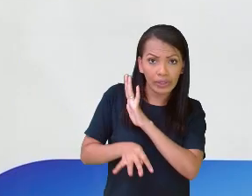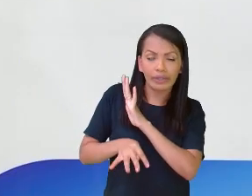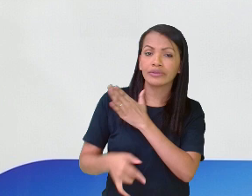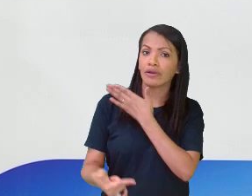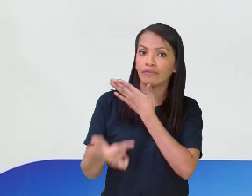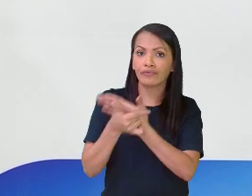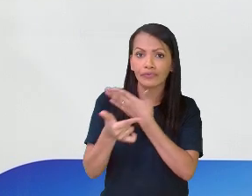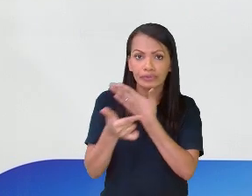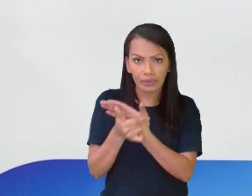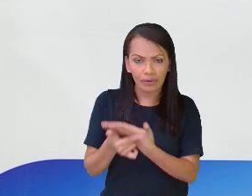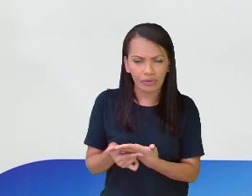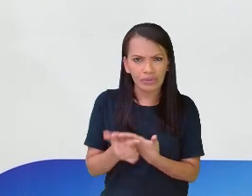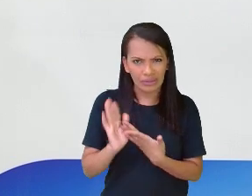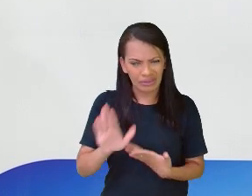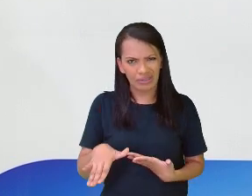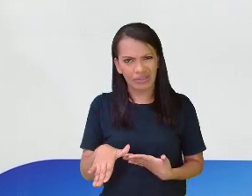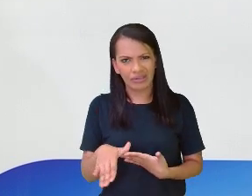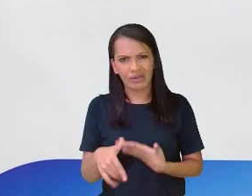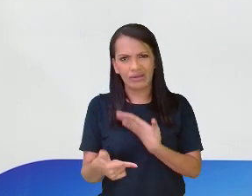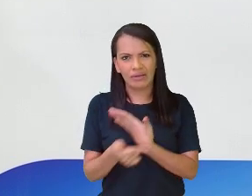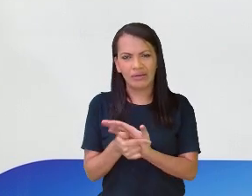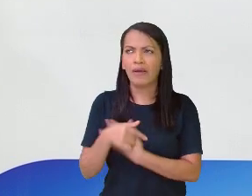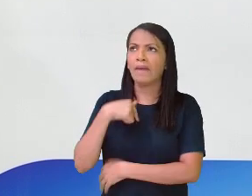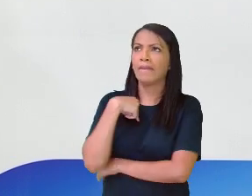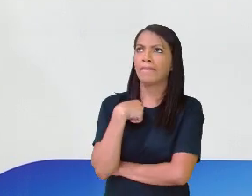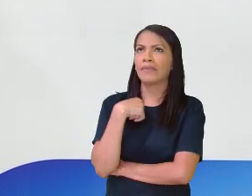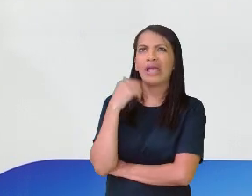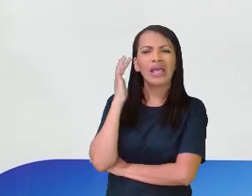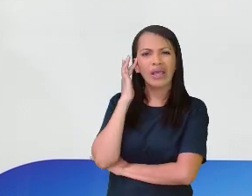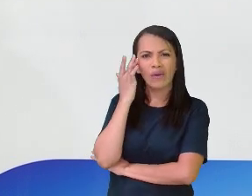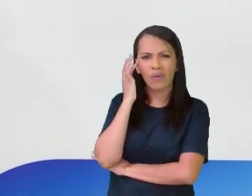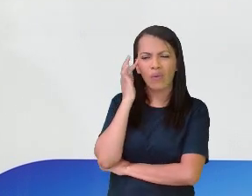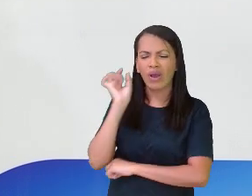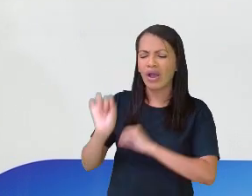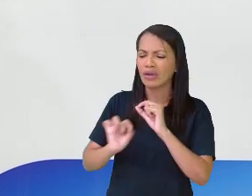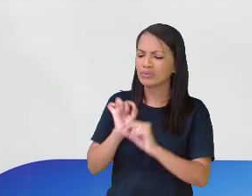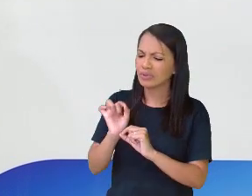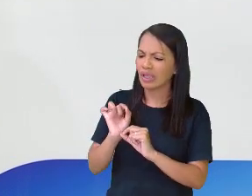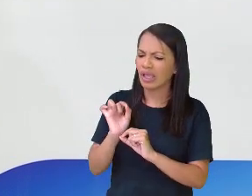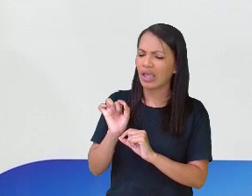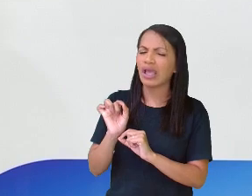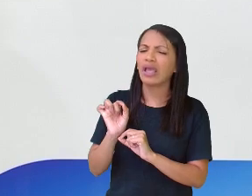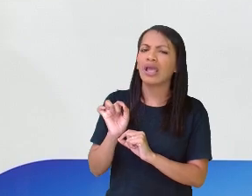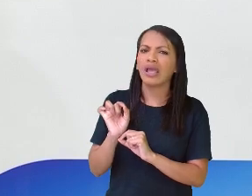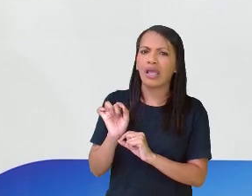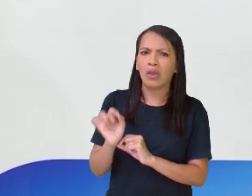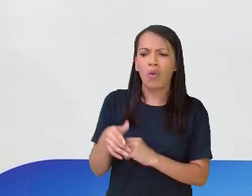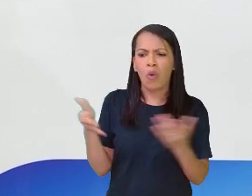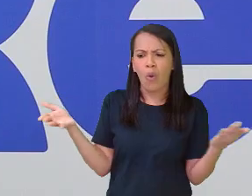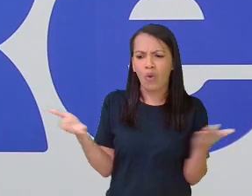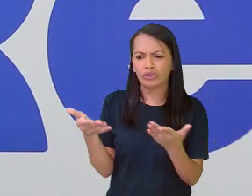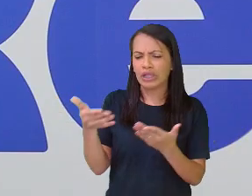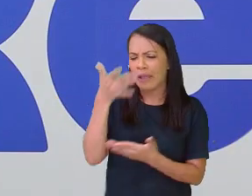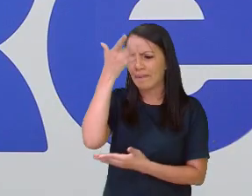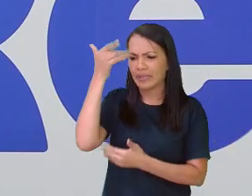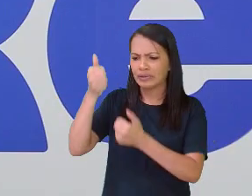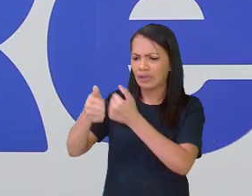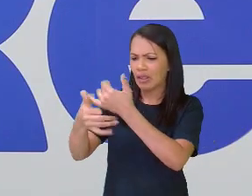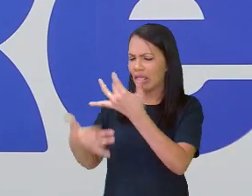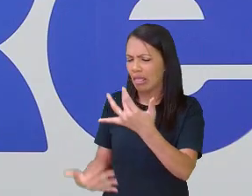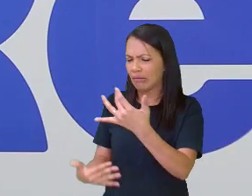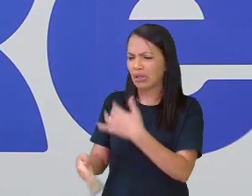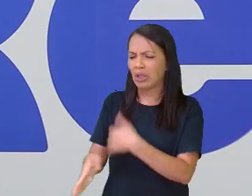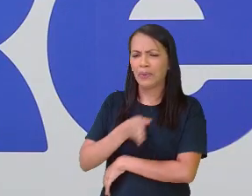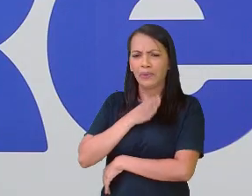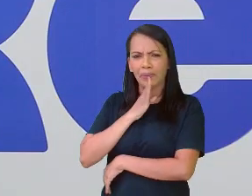função deles? Será? Professora, eu estou achando esse chat caladinho. Eu também estou achando, viu? Agora sim, o Carlos disse que